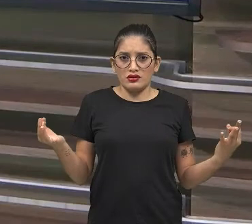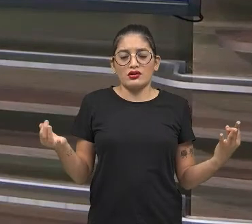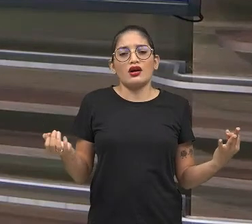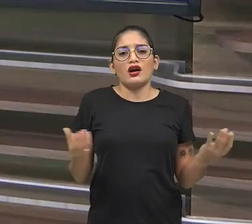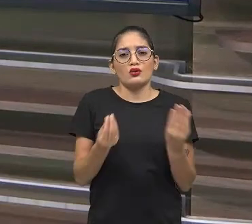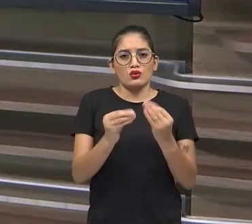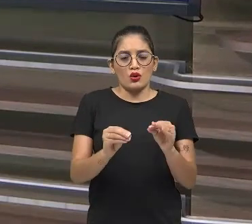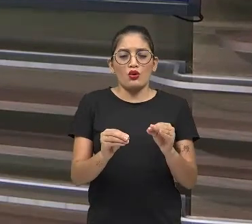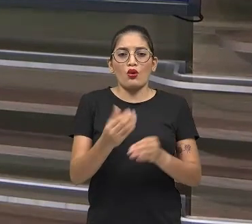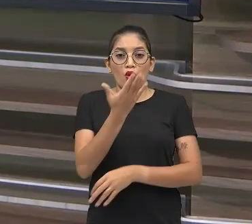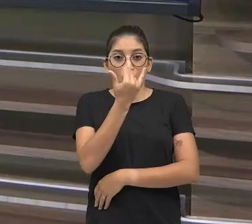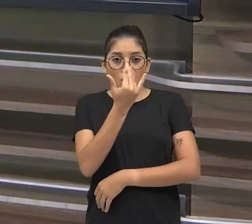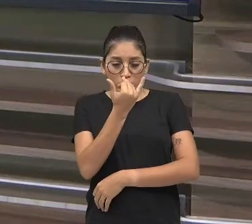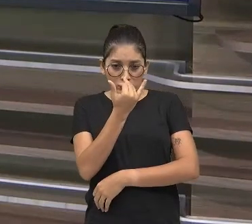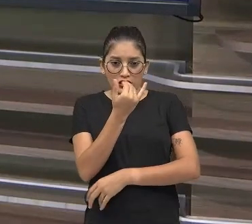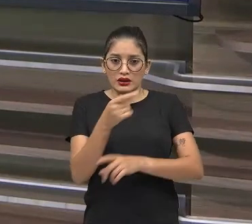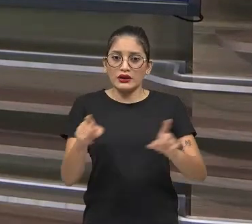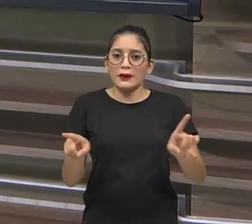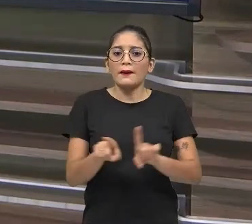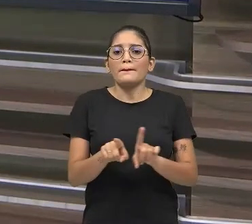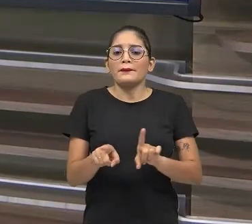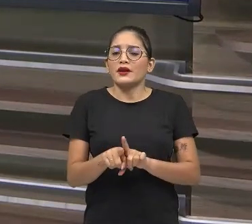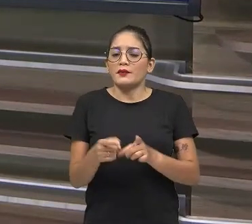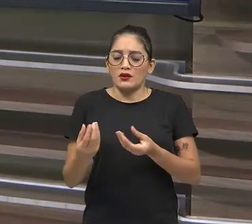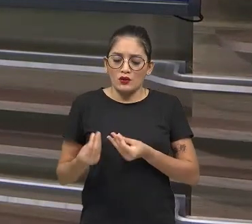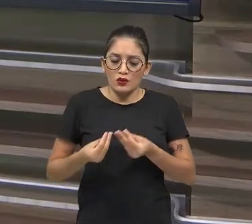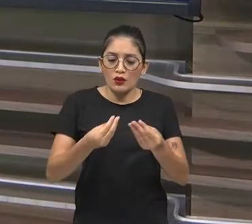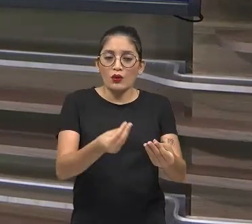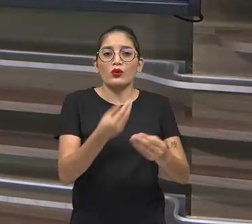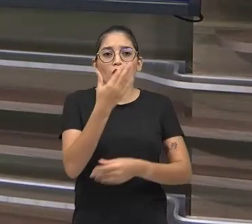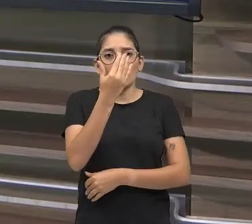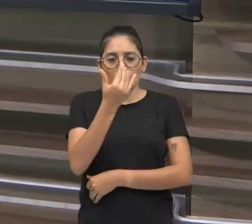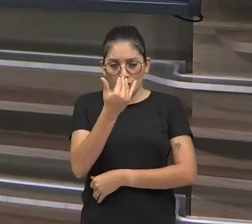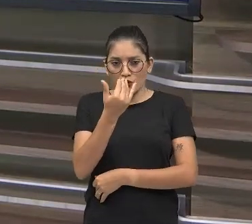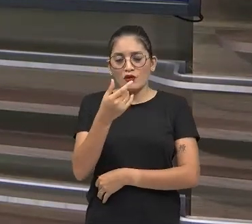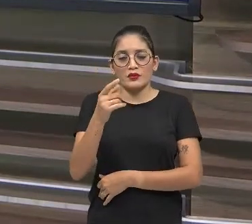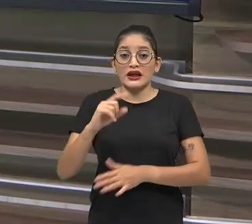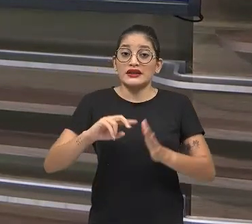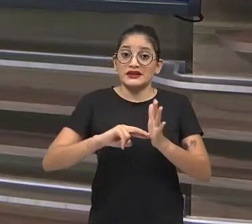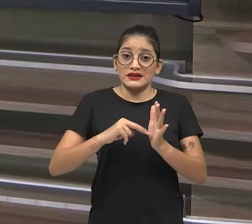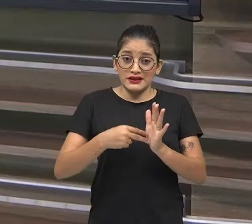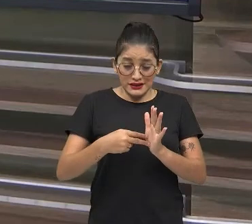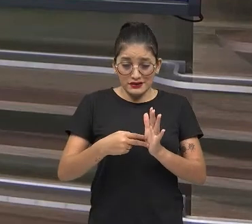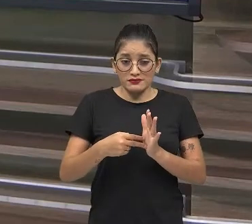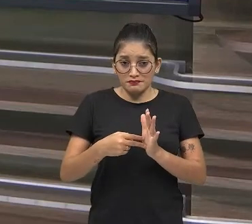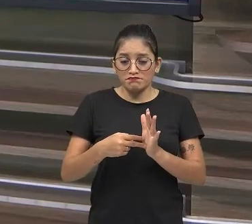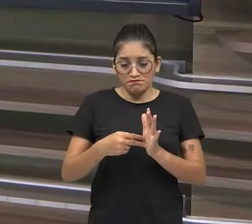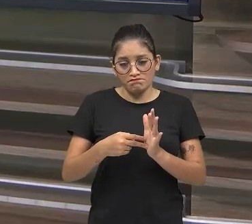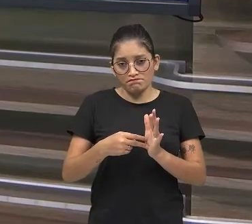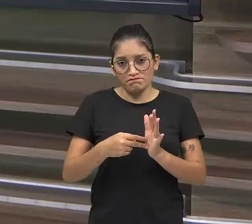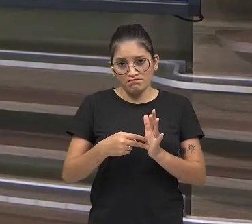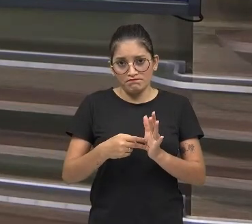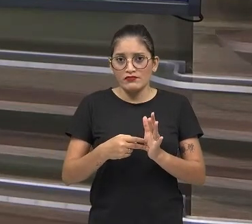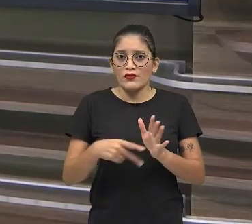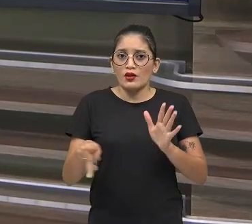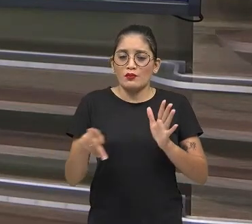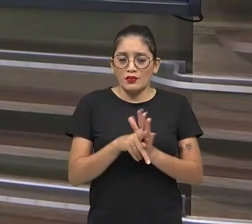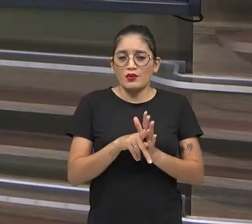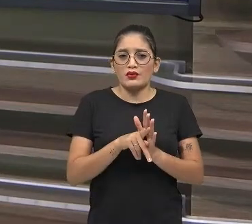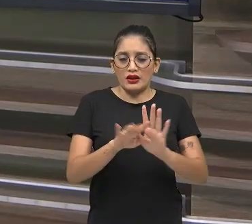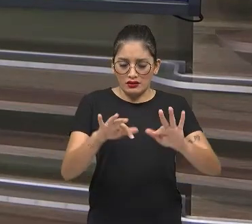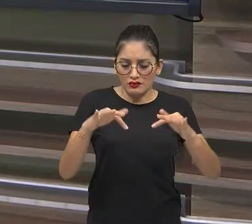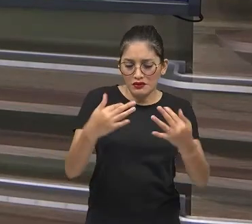alimentos, e o shintoísmo colocam alimentos no símbolo da pessoa, é um outro no túmulo da pessoa, do seu ente